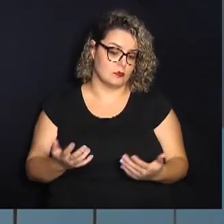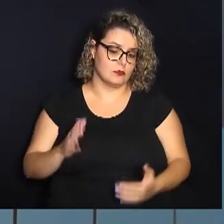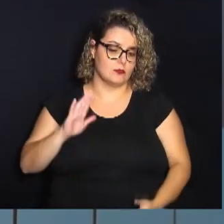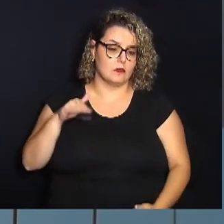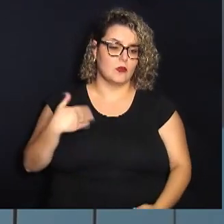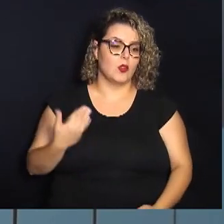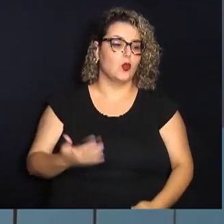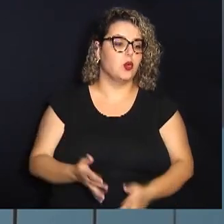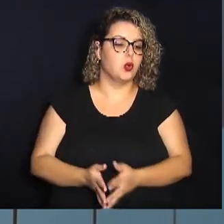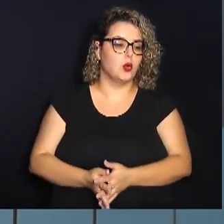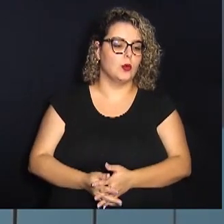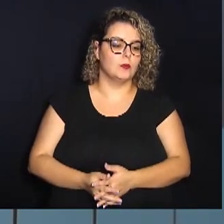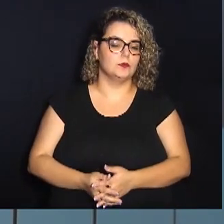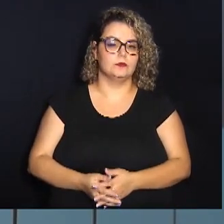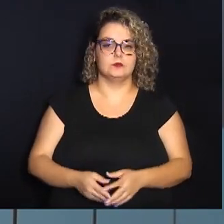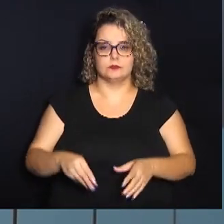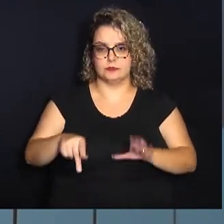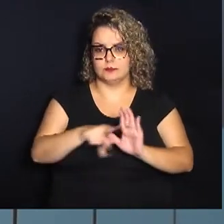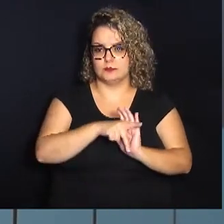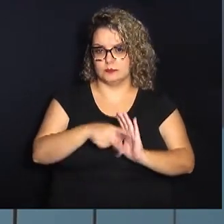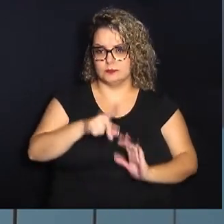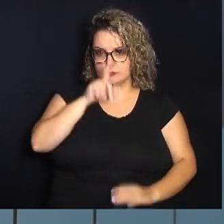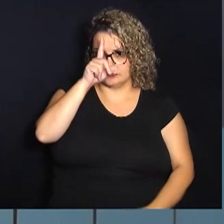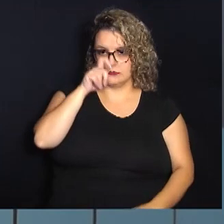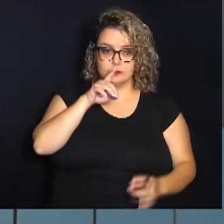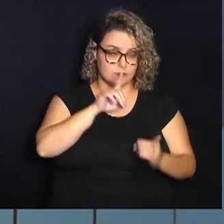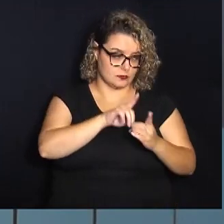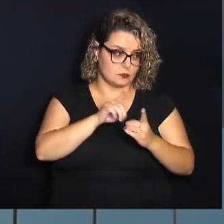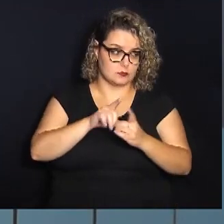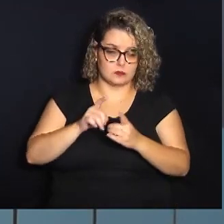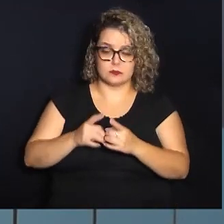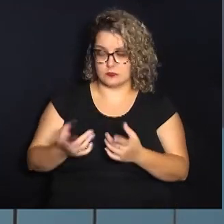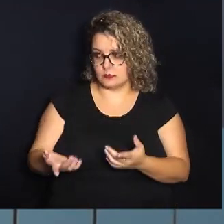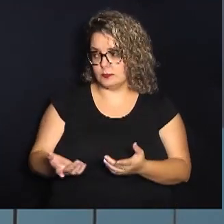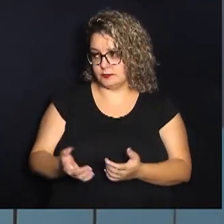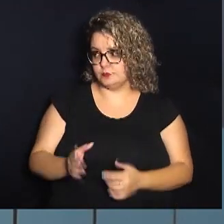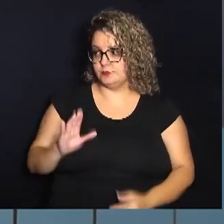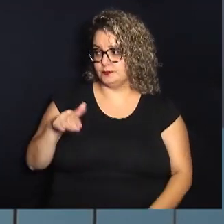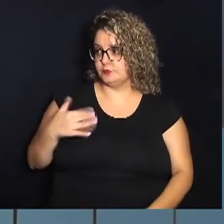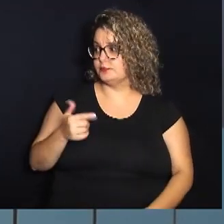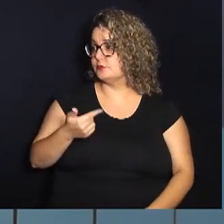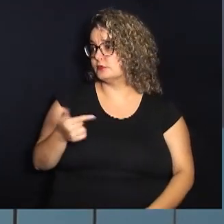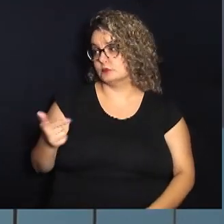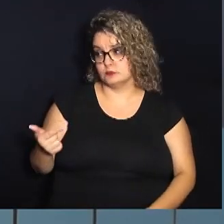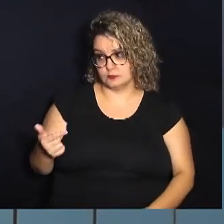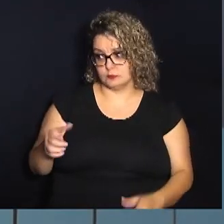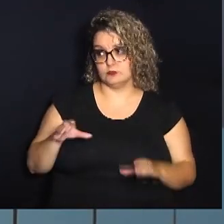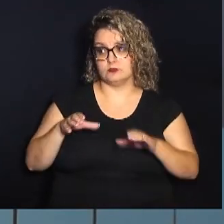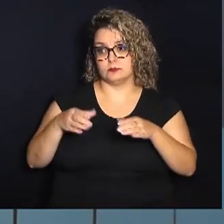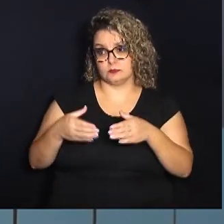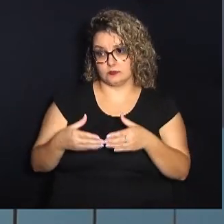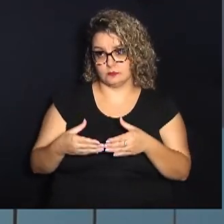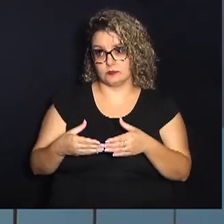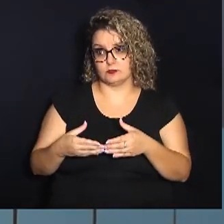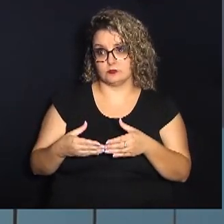nos próprios hospitais, no próprio atendimento, né, quando a gente não tem uma equipe